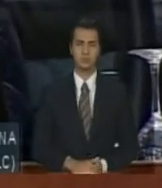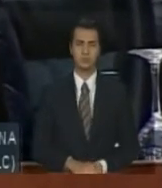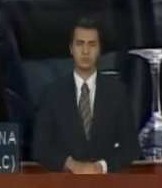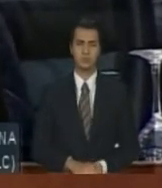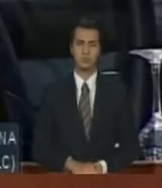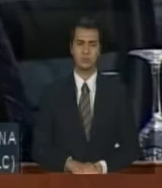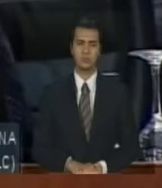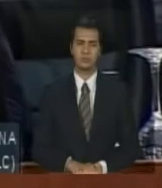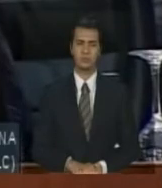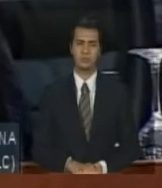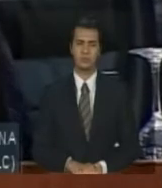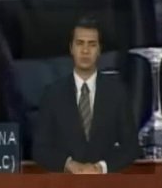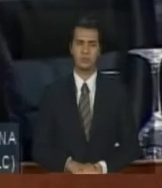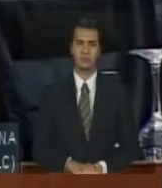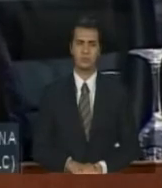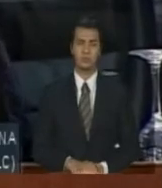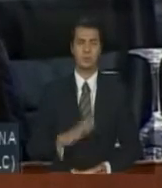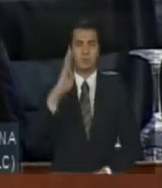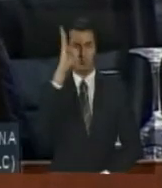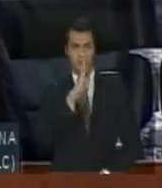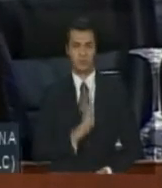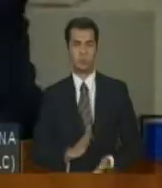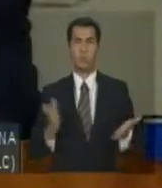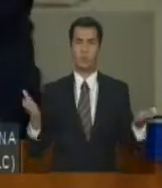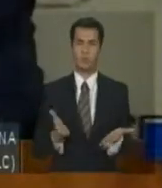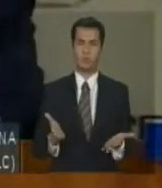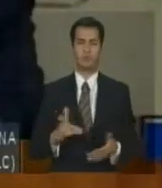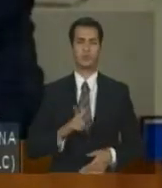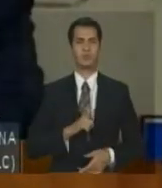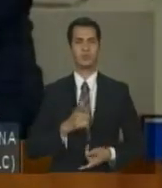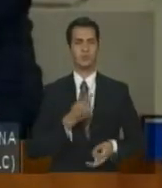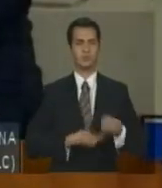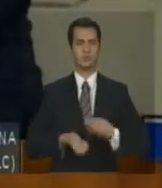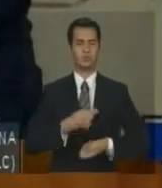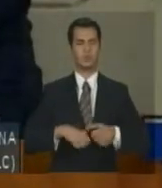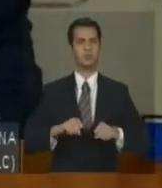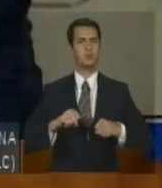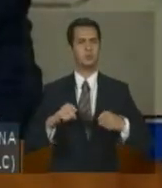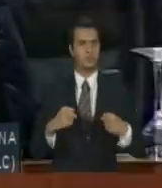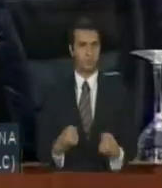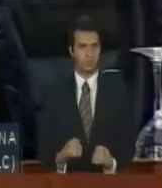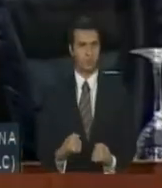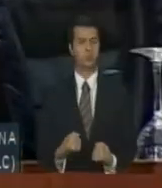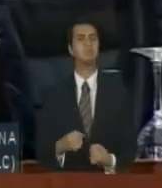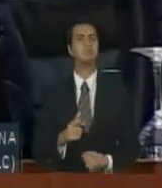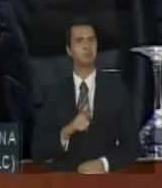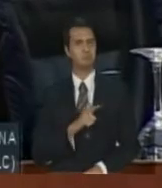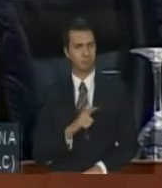O Brasil hoje tem uma economia sólida do ponto de vista macroeconômico,